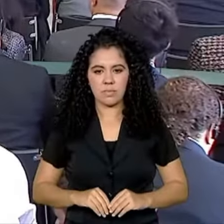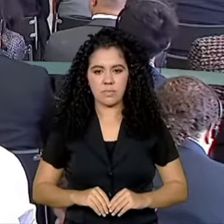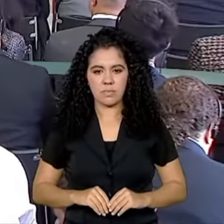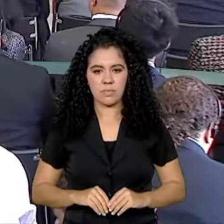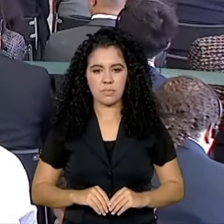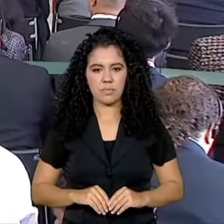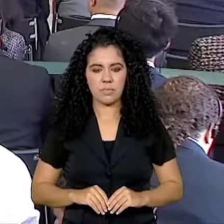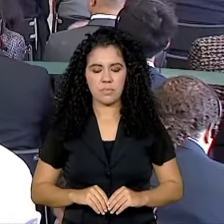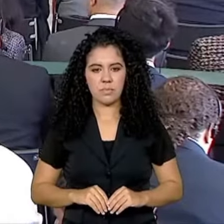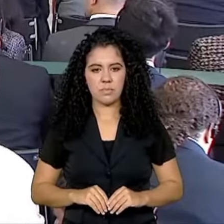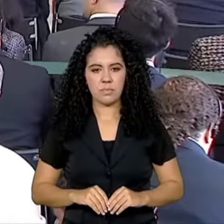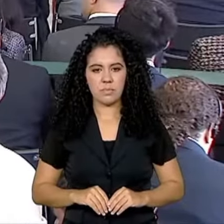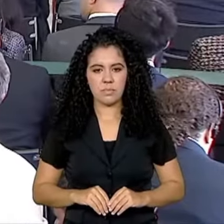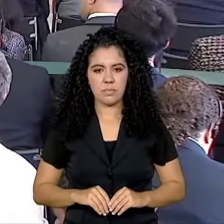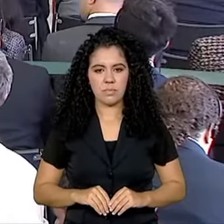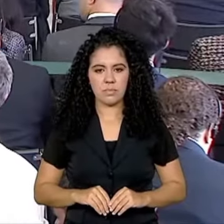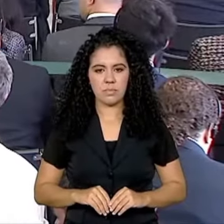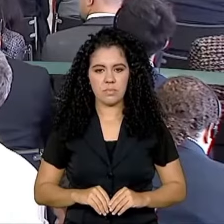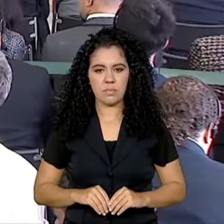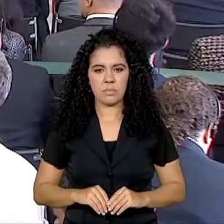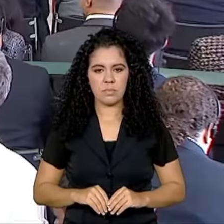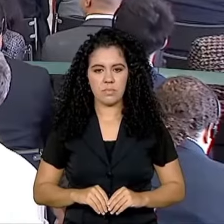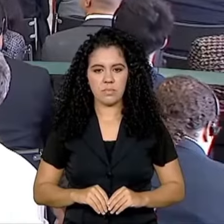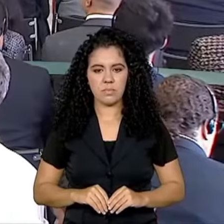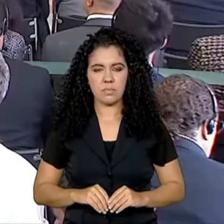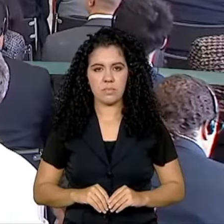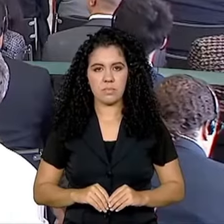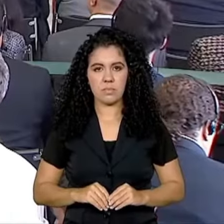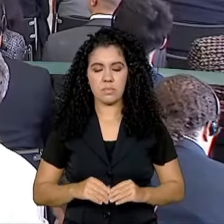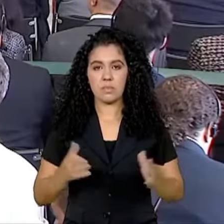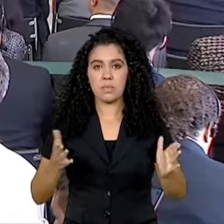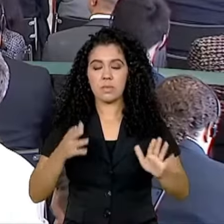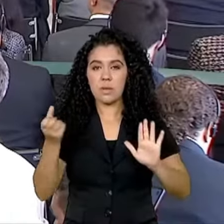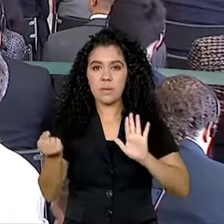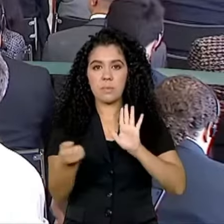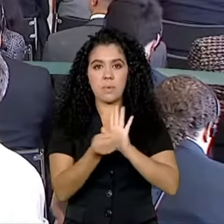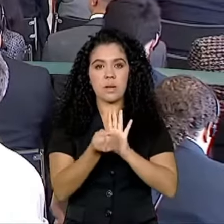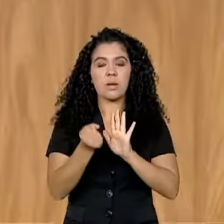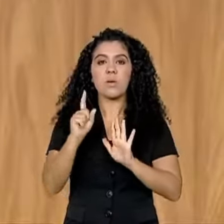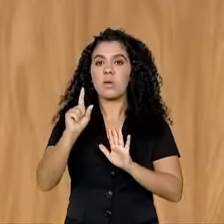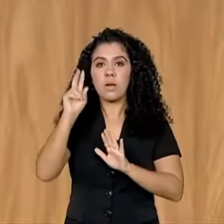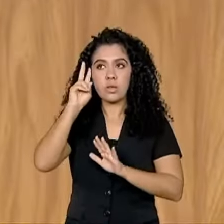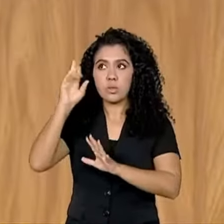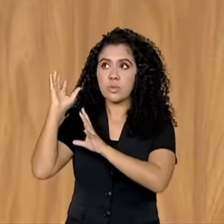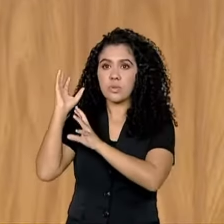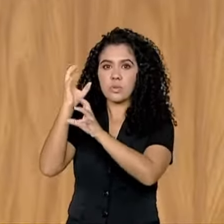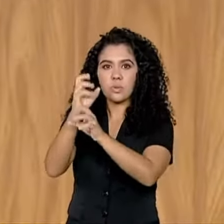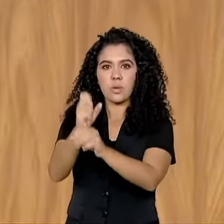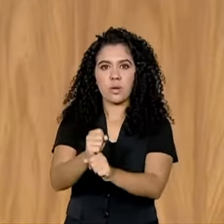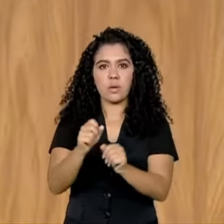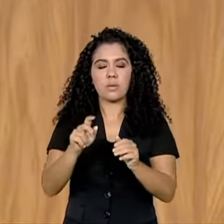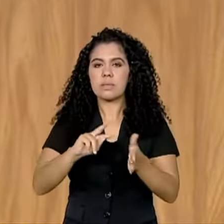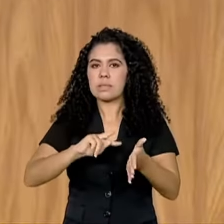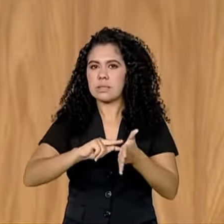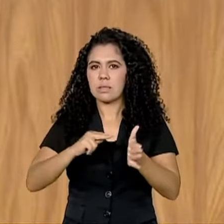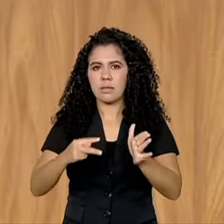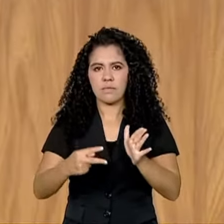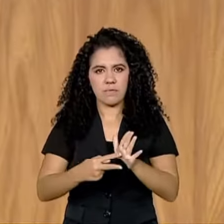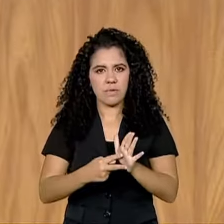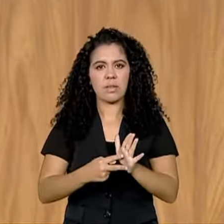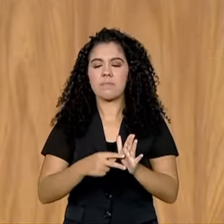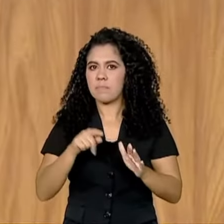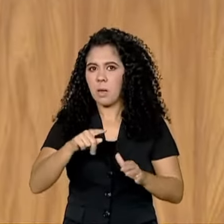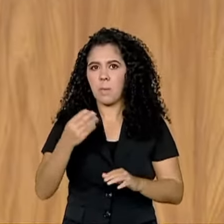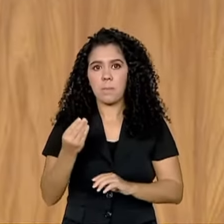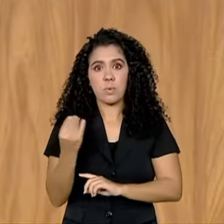internacional. De nos histoires constitutionnelles estão e politiques. No âmago das nossas histórias constitucionais e políticas, significa ici, muitíssimo para